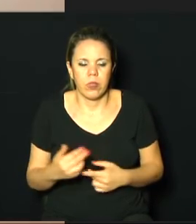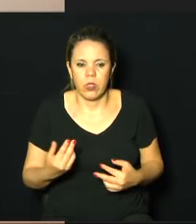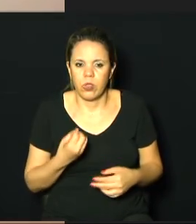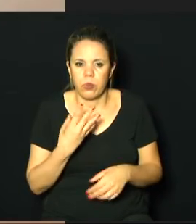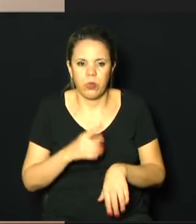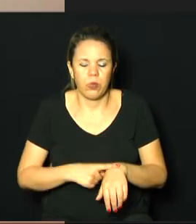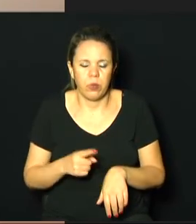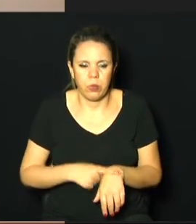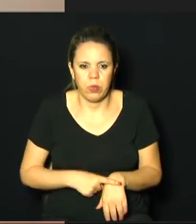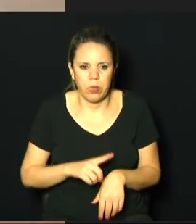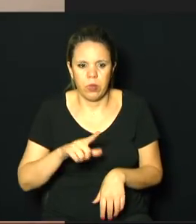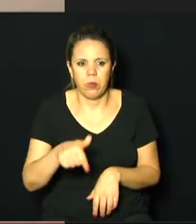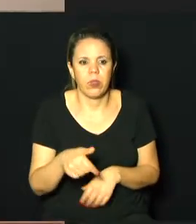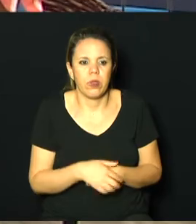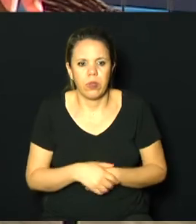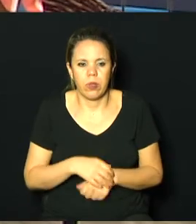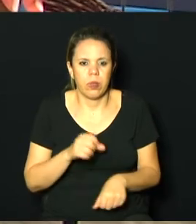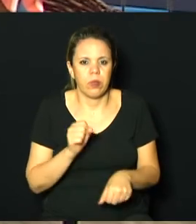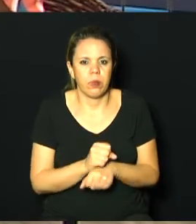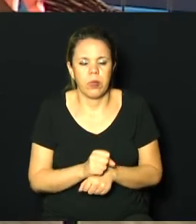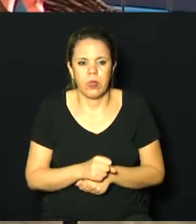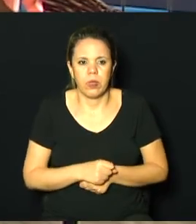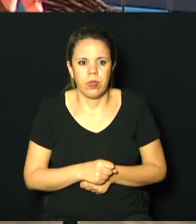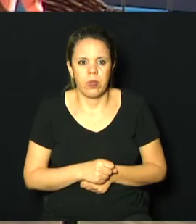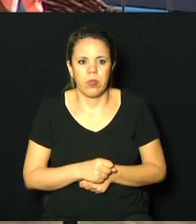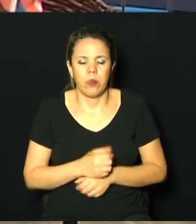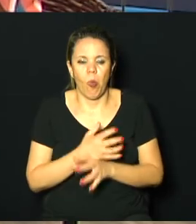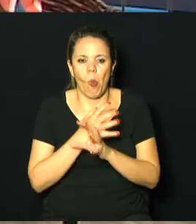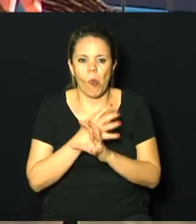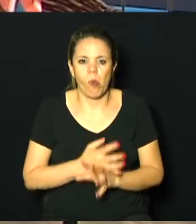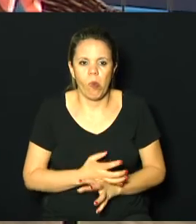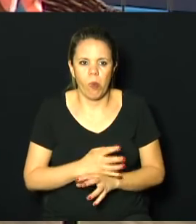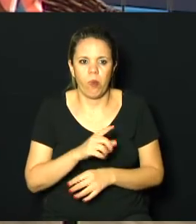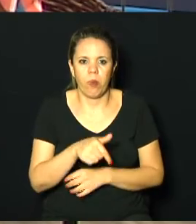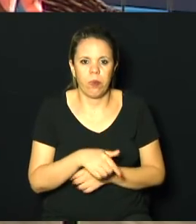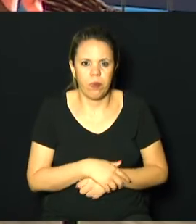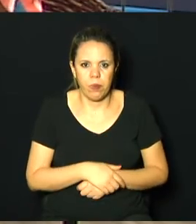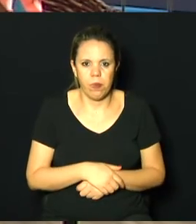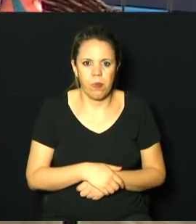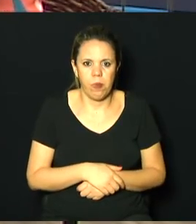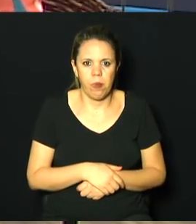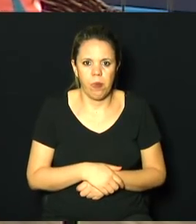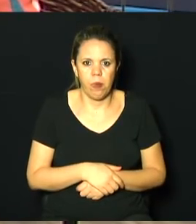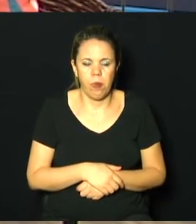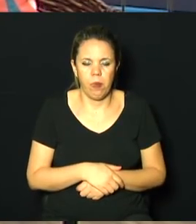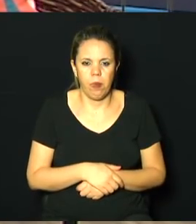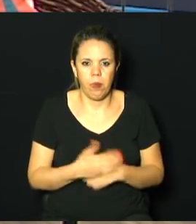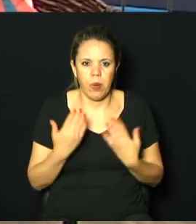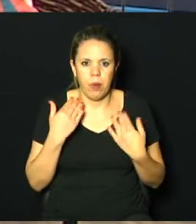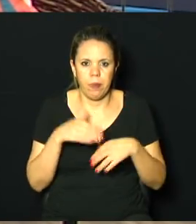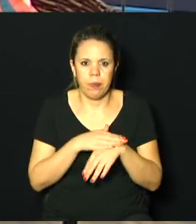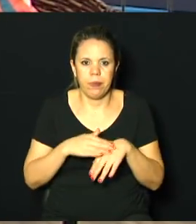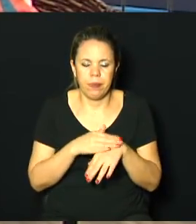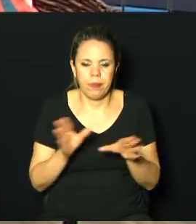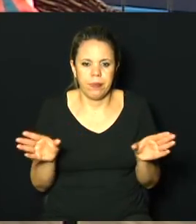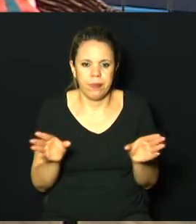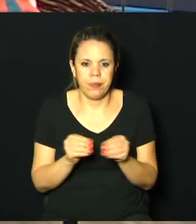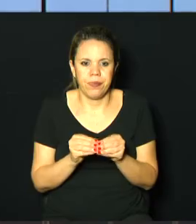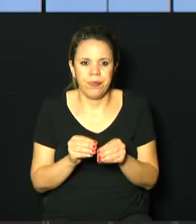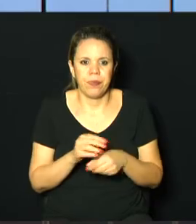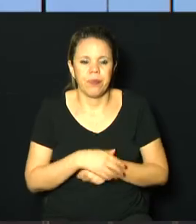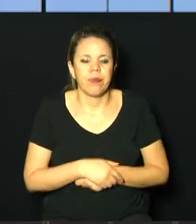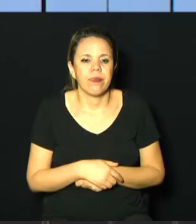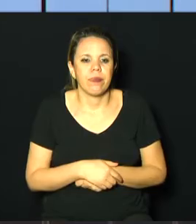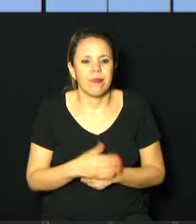no momento, mas depois, na hora que nós paramos Traz e um olhamos, vazio tem muito mais depois, resultados né? negativos. Anne, nosso bate-papo está chegando ao